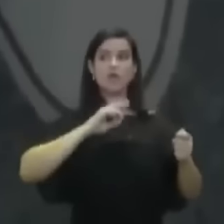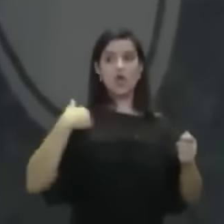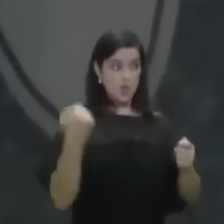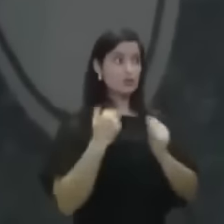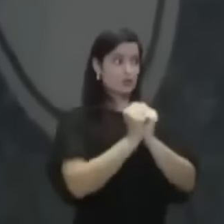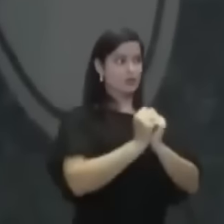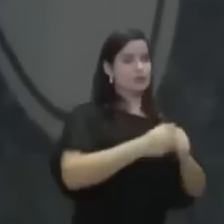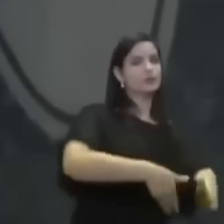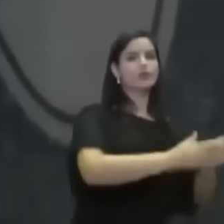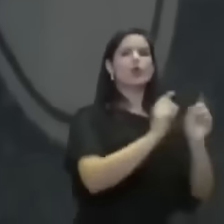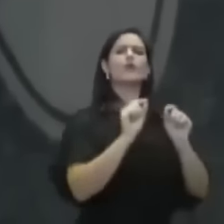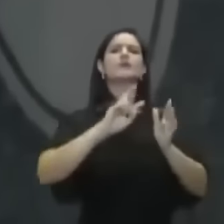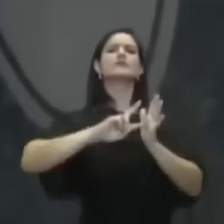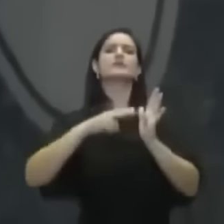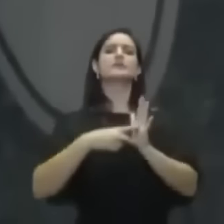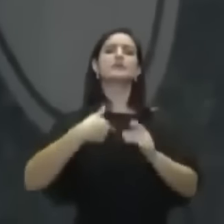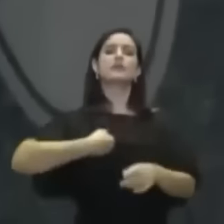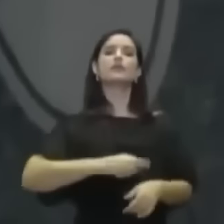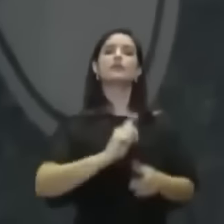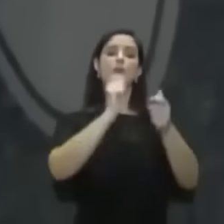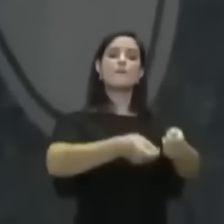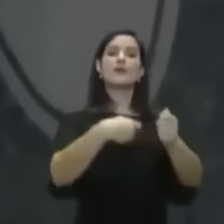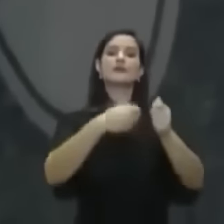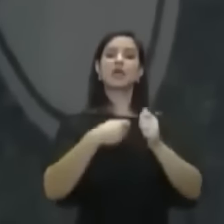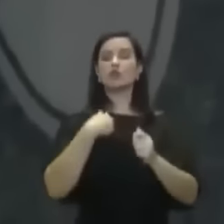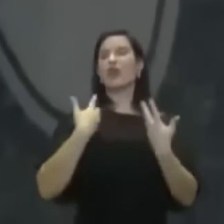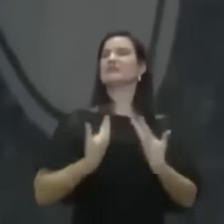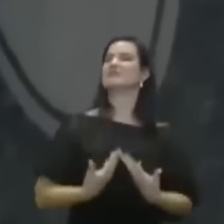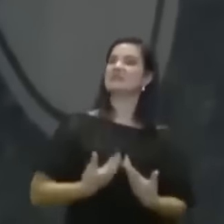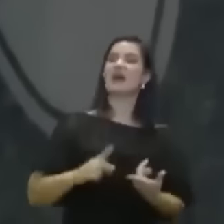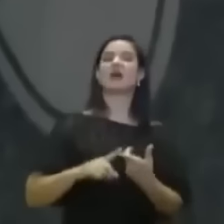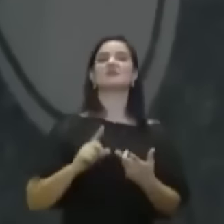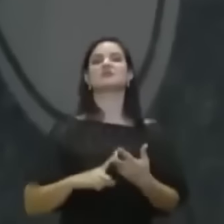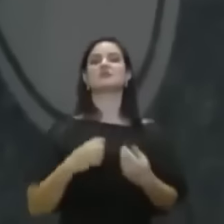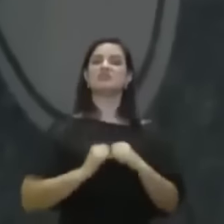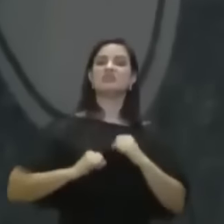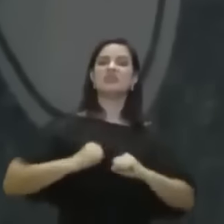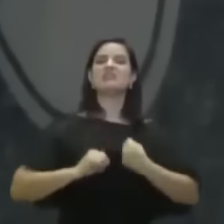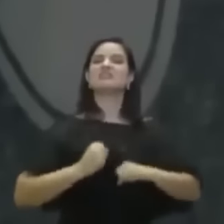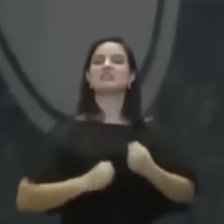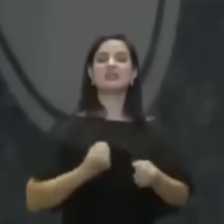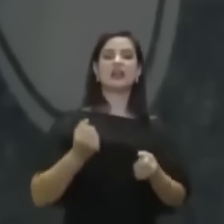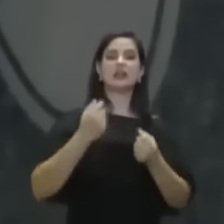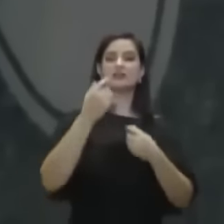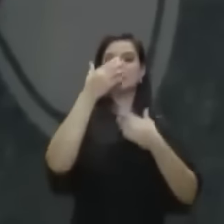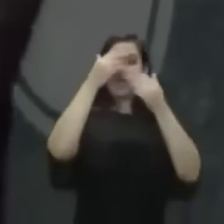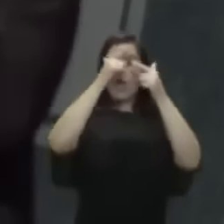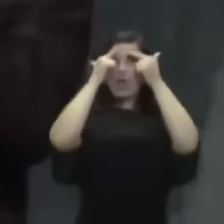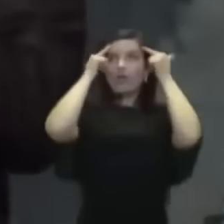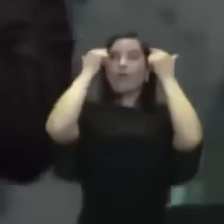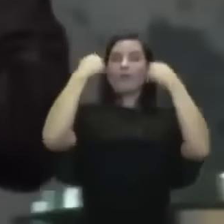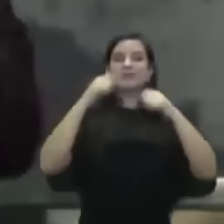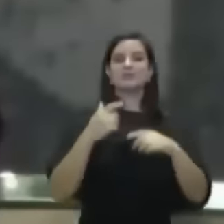Mas o que significa eu vou pescar? Estou cansado, estressado, preciso fazer um higiene mental? Não, claro que não. Precisa